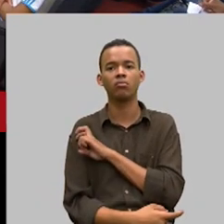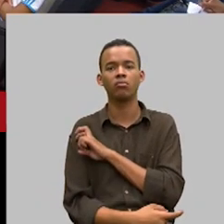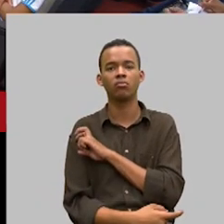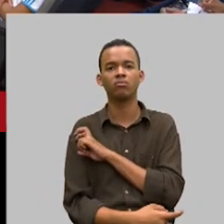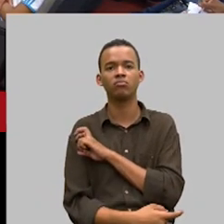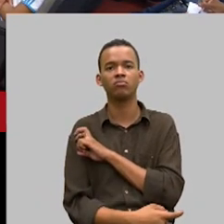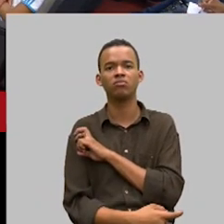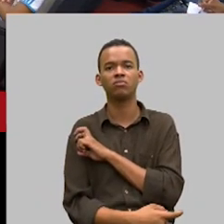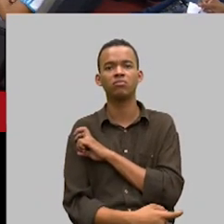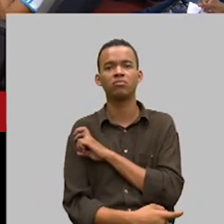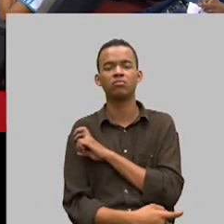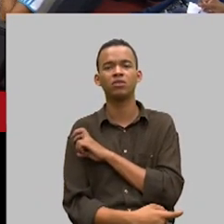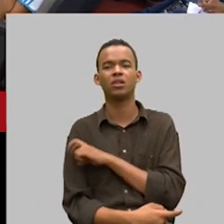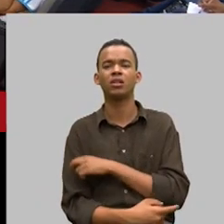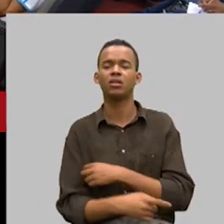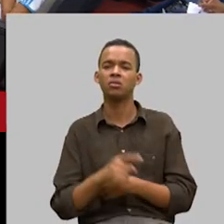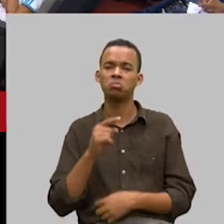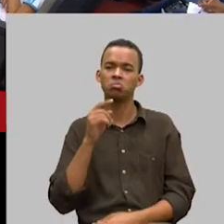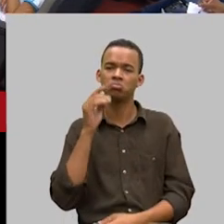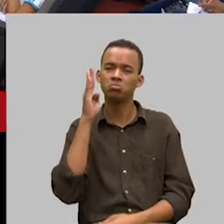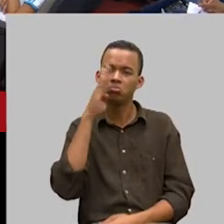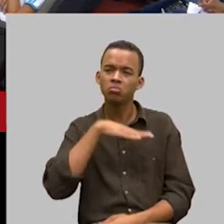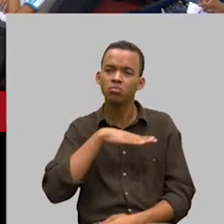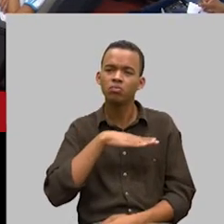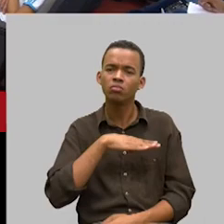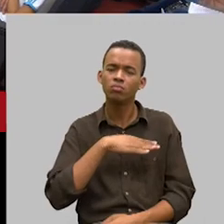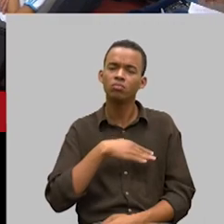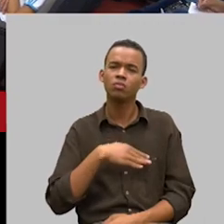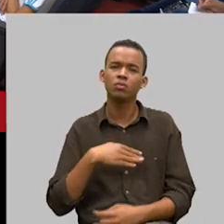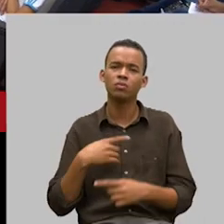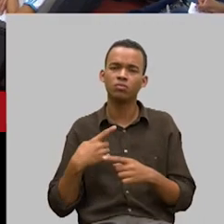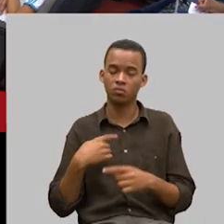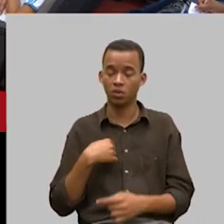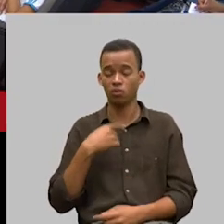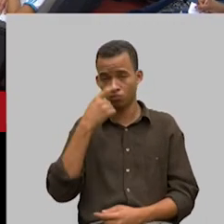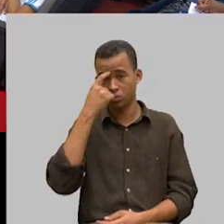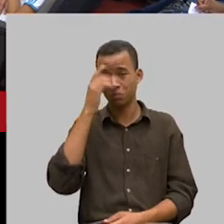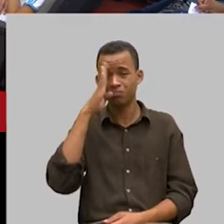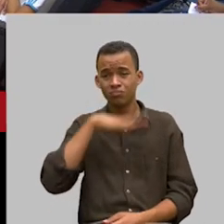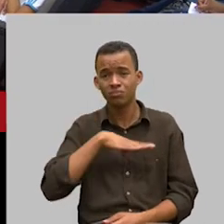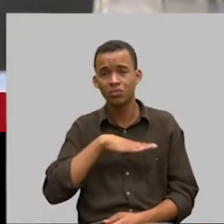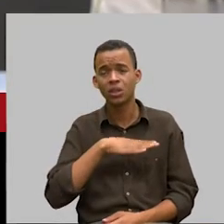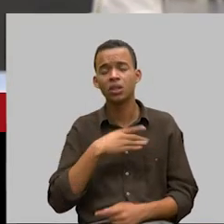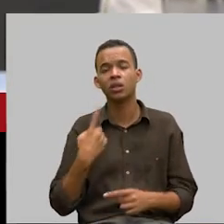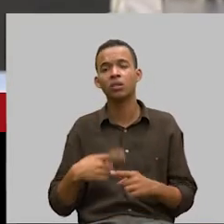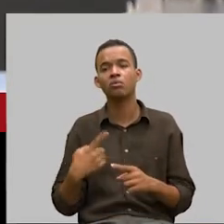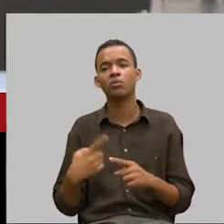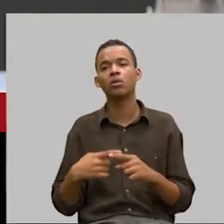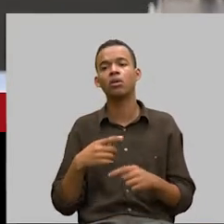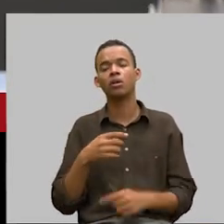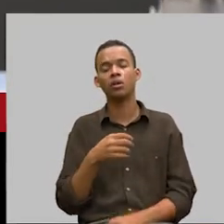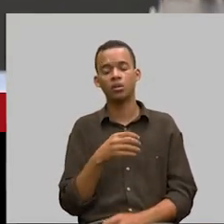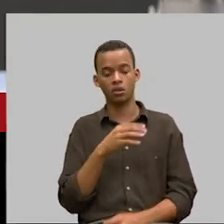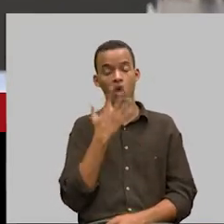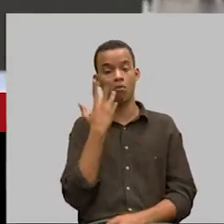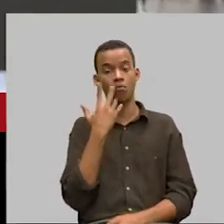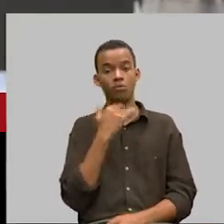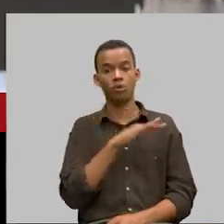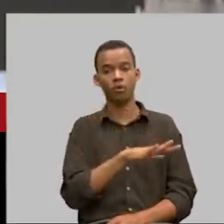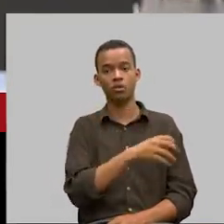e aí a crueldade na sequência que para mim é uma crueldade colocar uma criança para ficar num